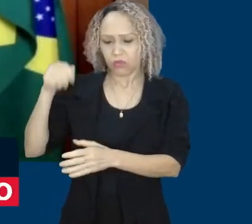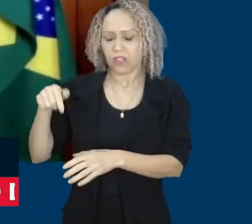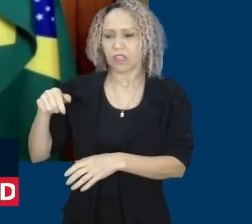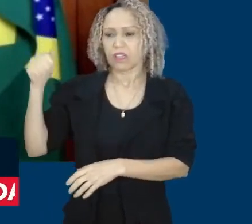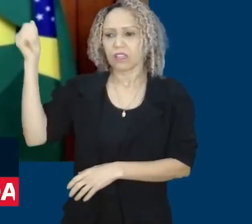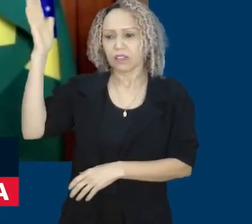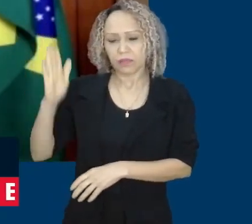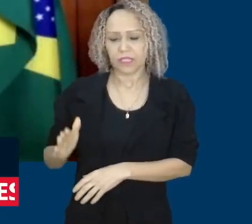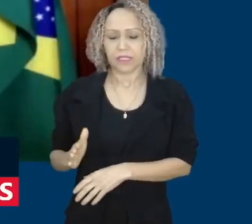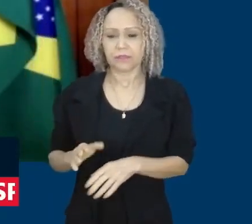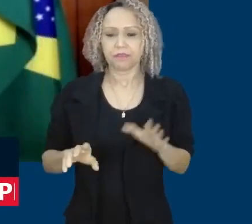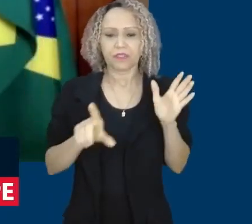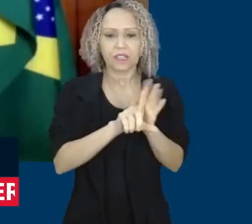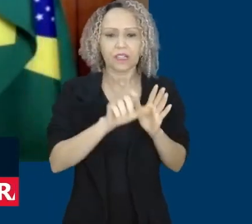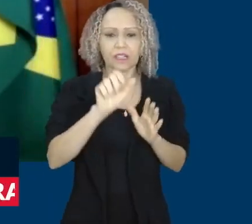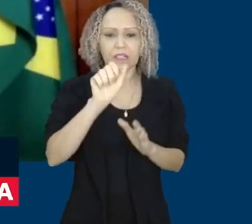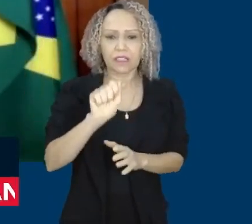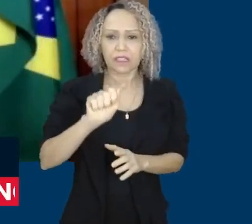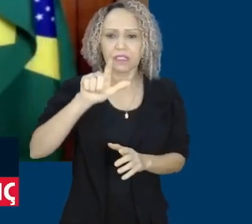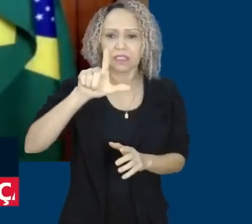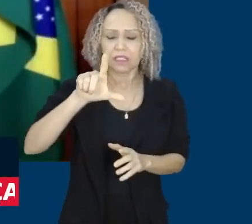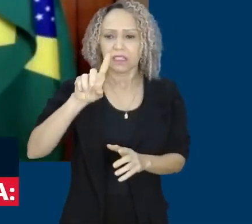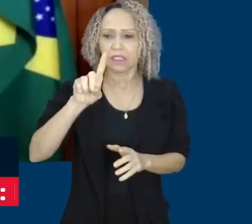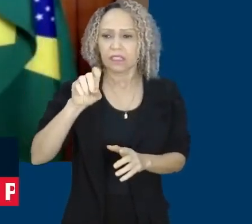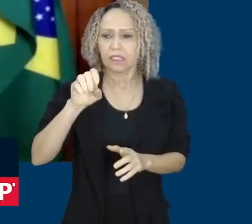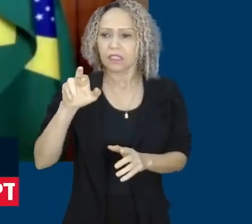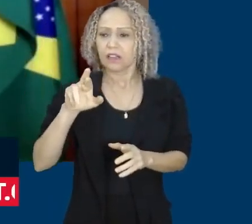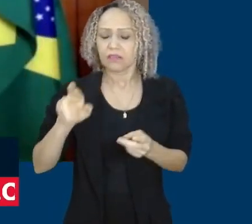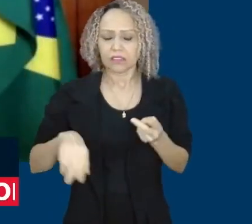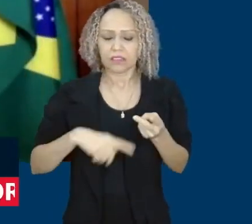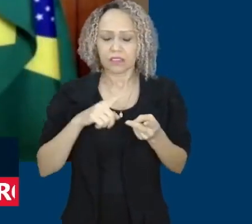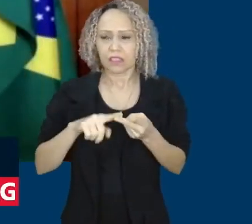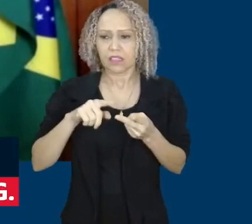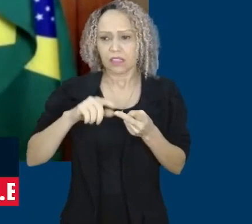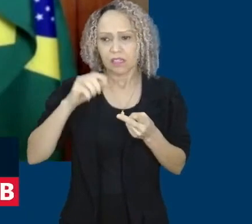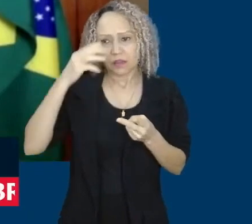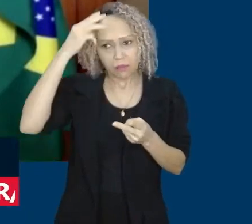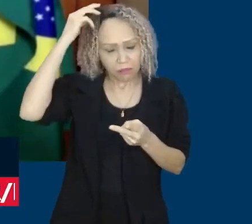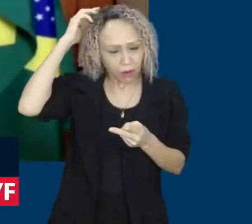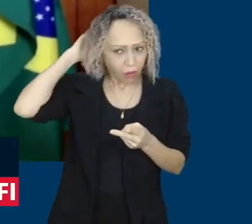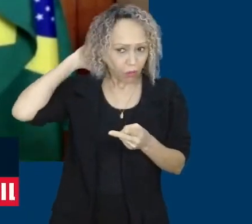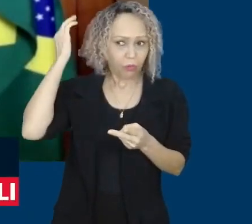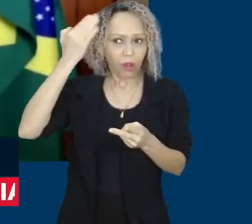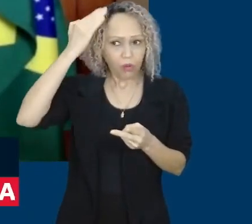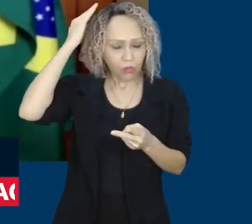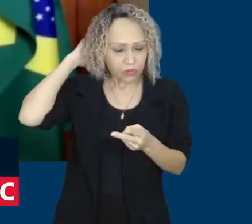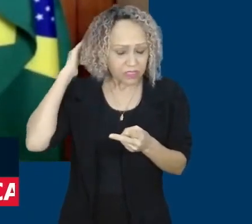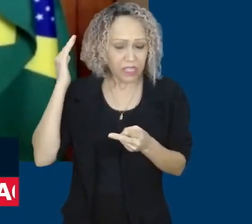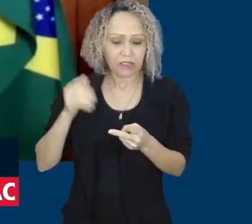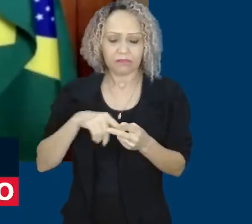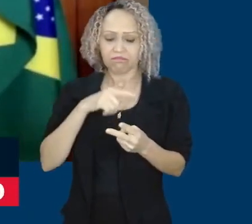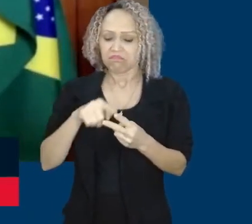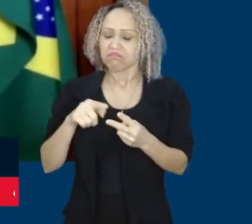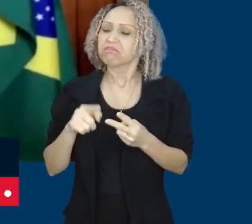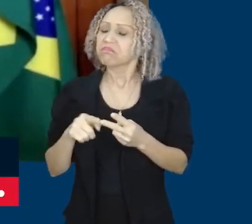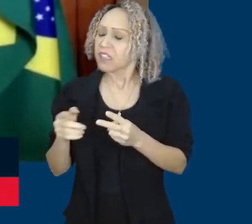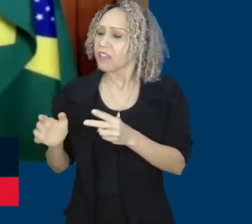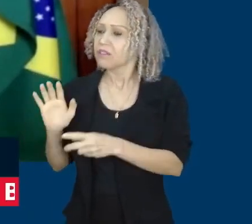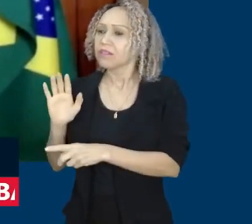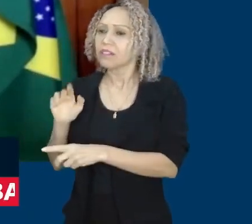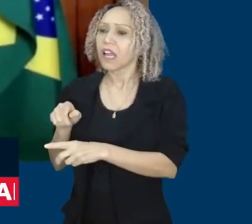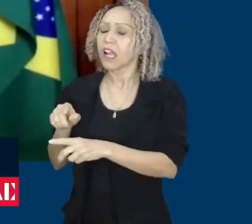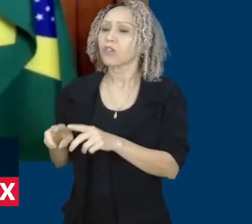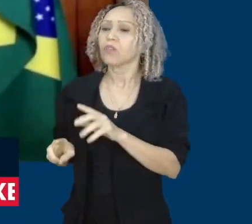Aldir Blanc, também a lei Paulo Gustavo, nós vamos ainda democratizar muito mais, né, a cultura popular do nosso